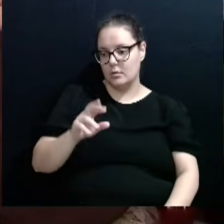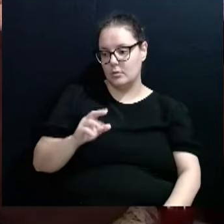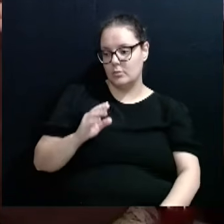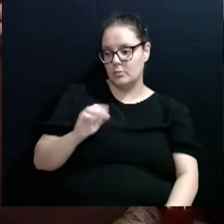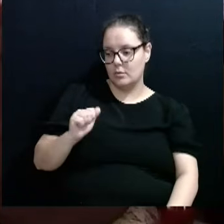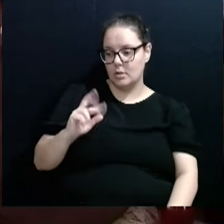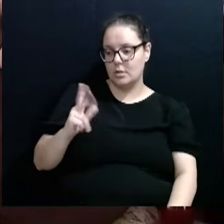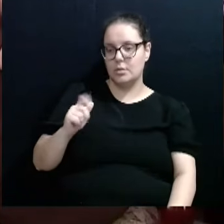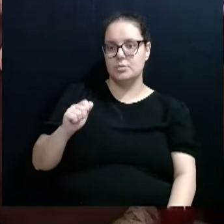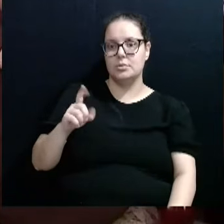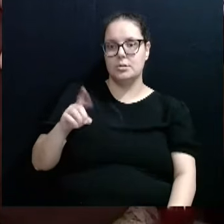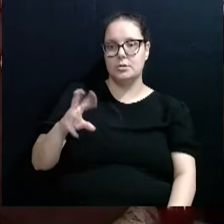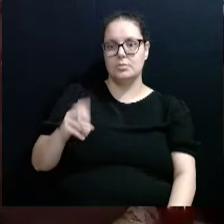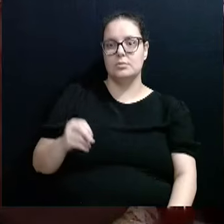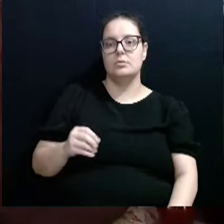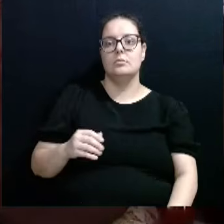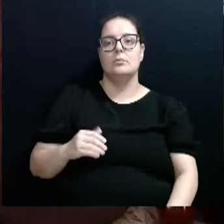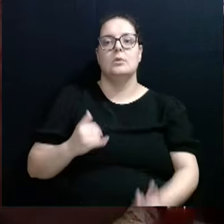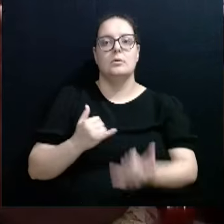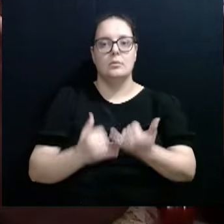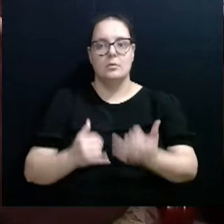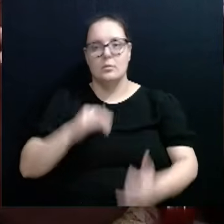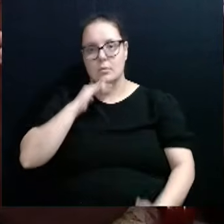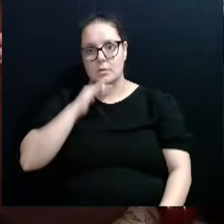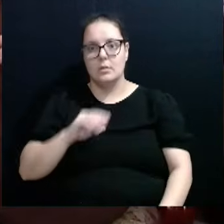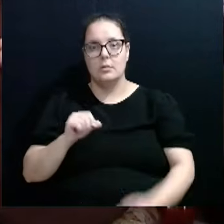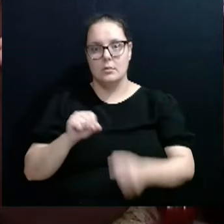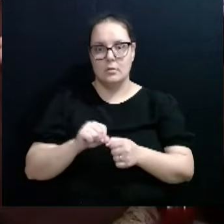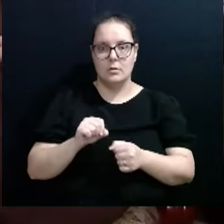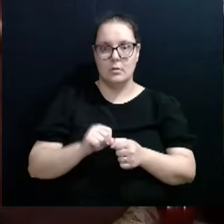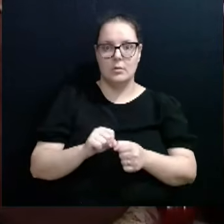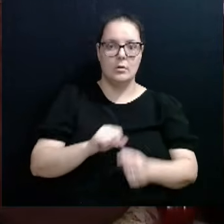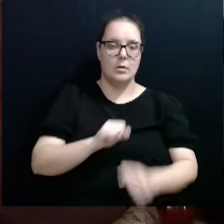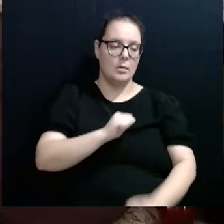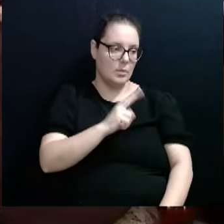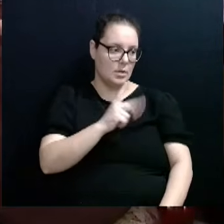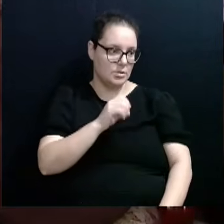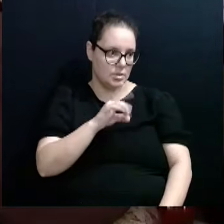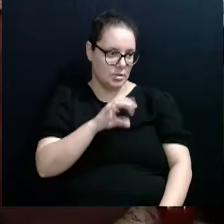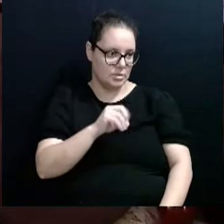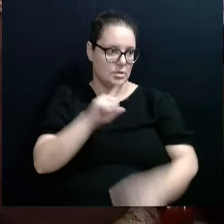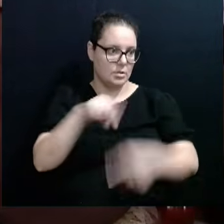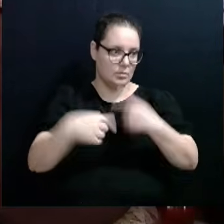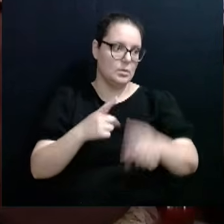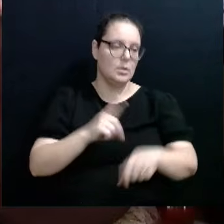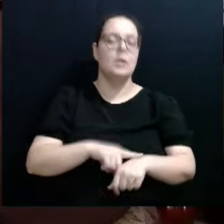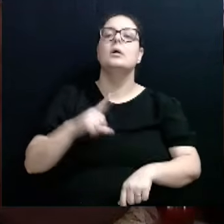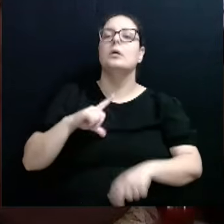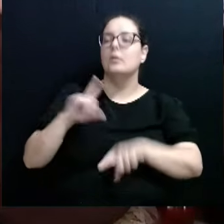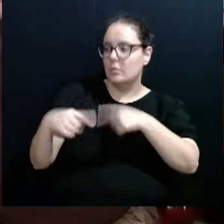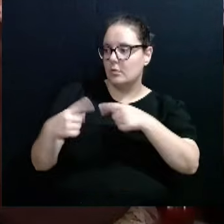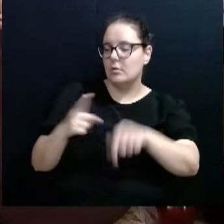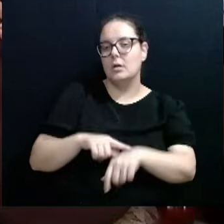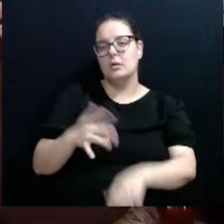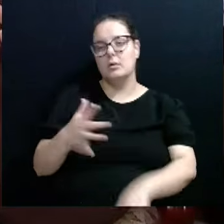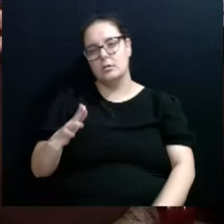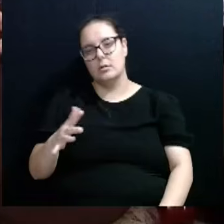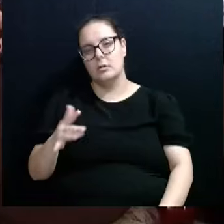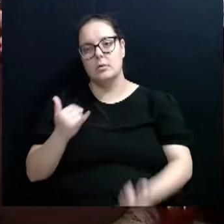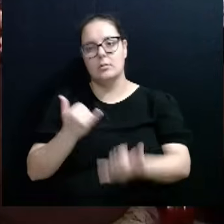achadinhos, mas no meio da tarde às vezes eu faço. Aí, o achadinho agora tem um outro horário. Tem um outro horário. Geralmente é no meio da tarde,